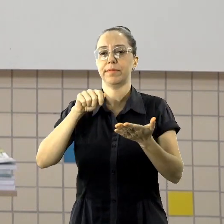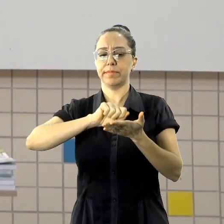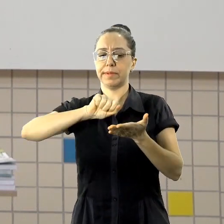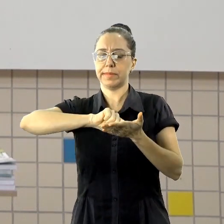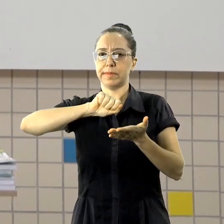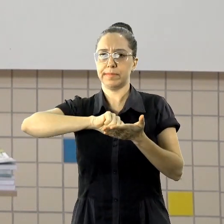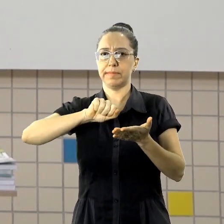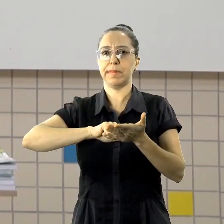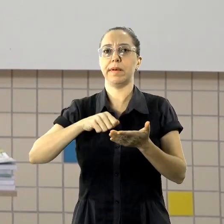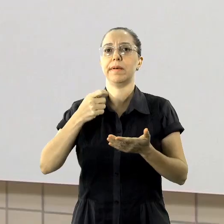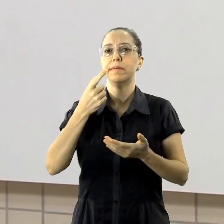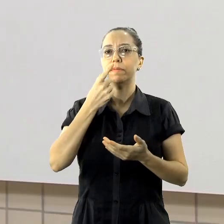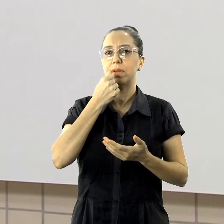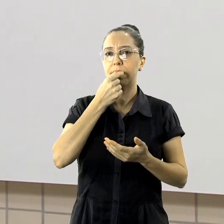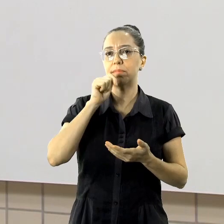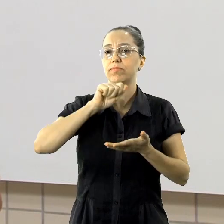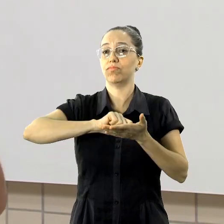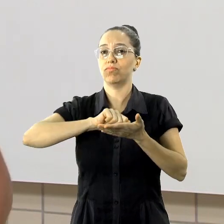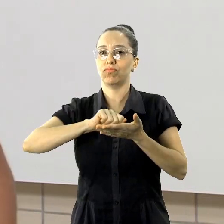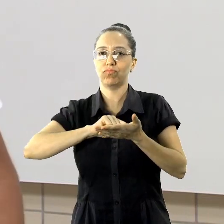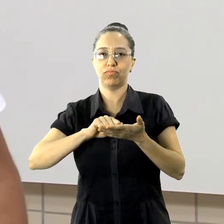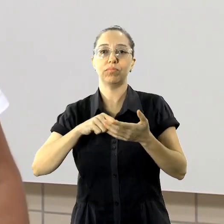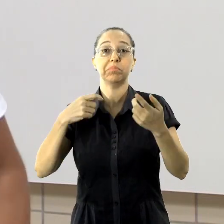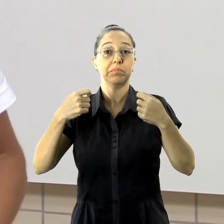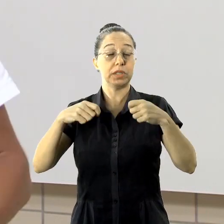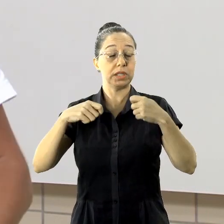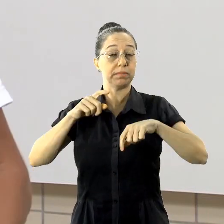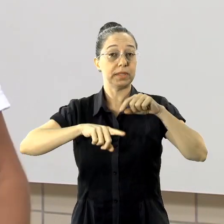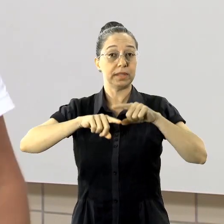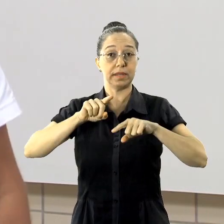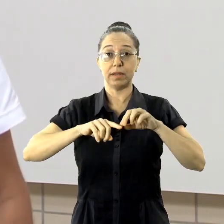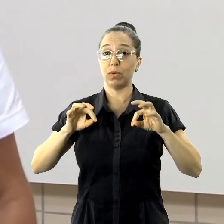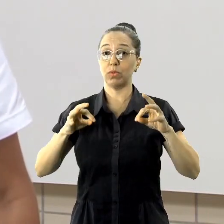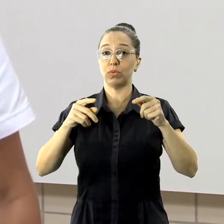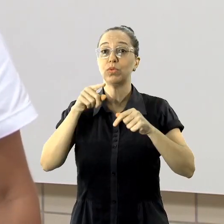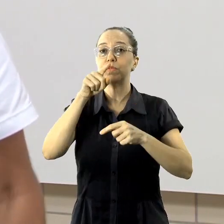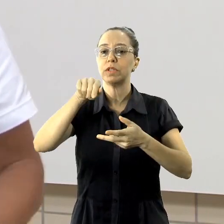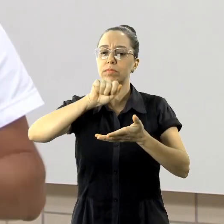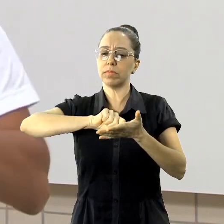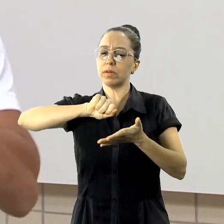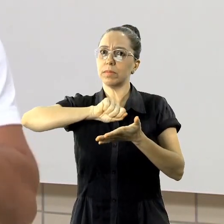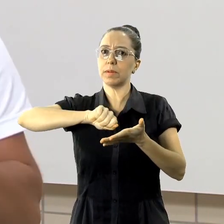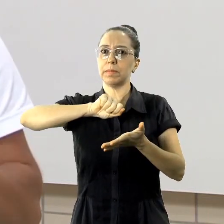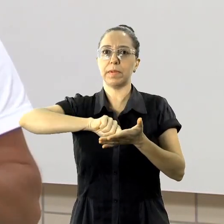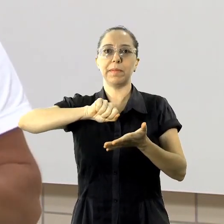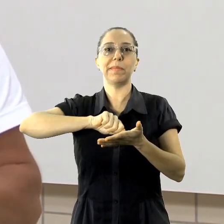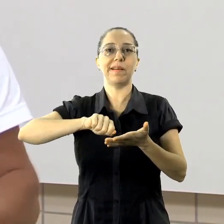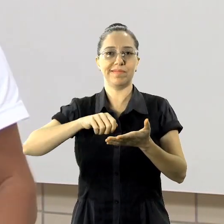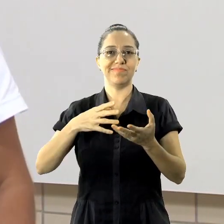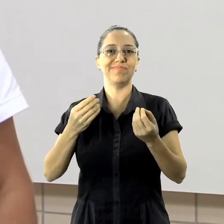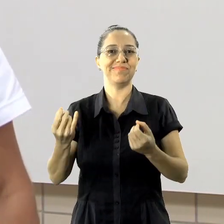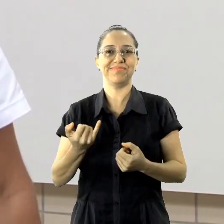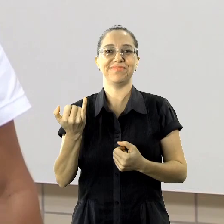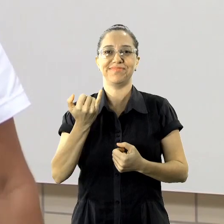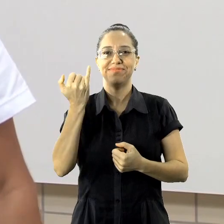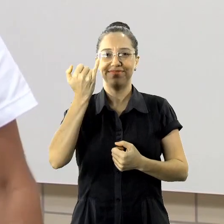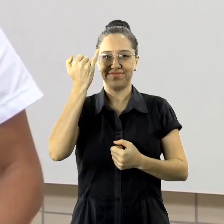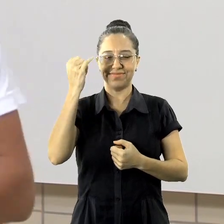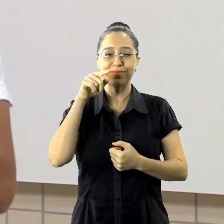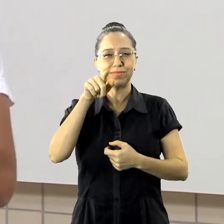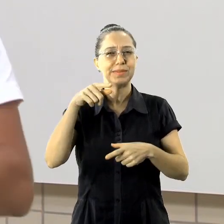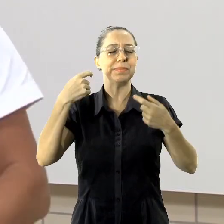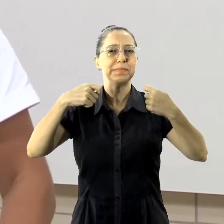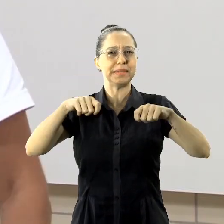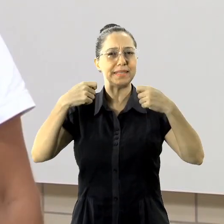um lápis, uma borracha, o material que você vai precisar para fazer as suas anotações. Tem muita coisa importante que você